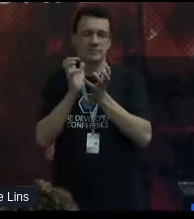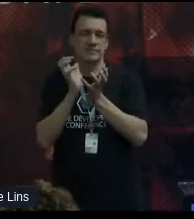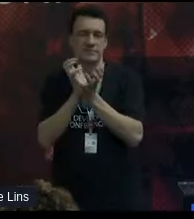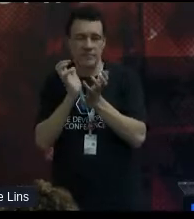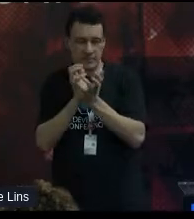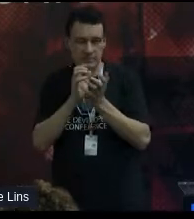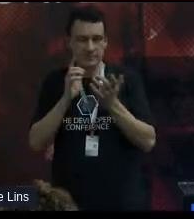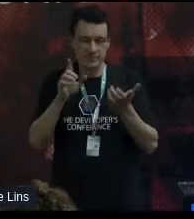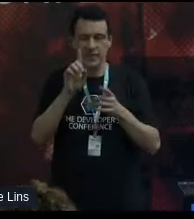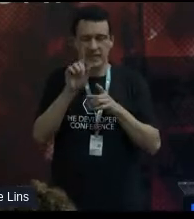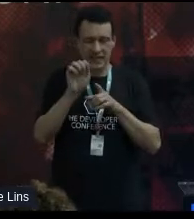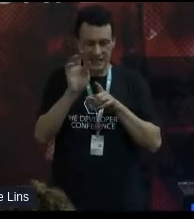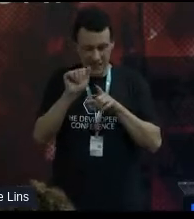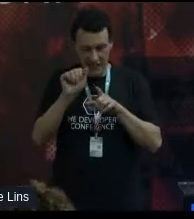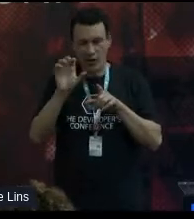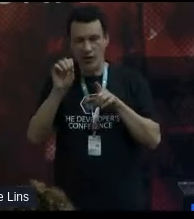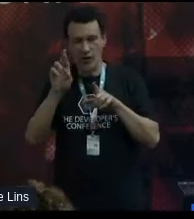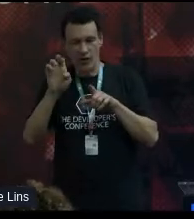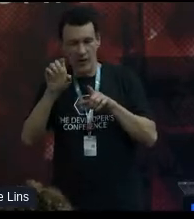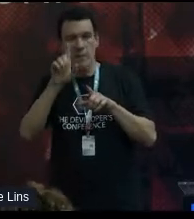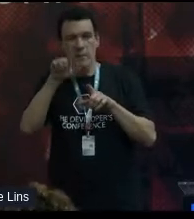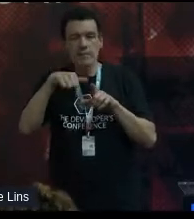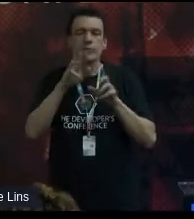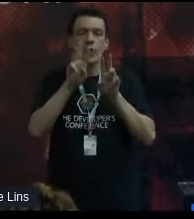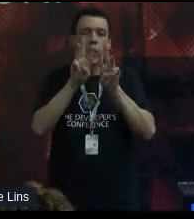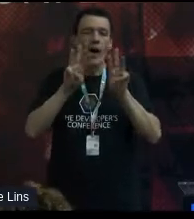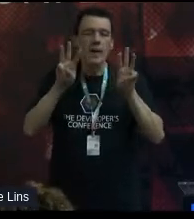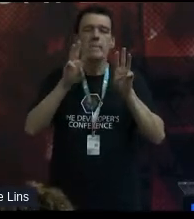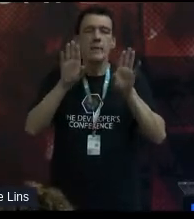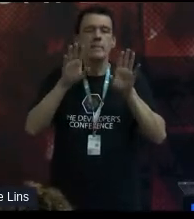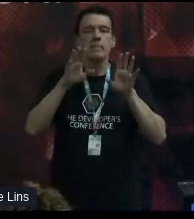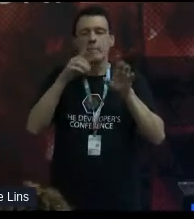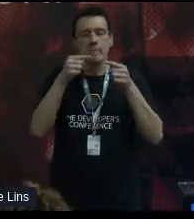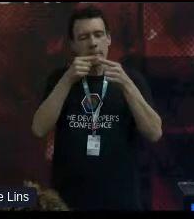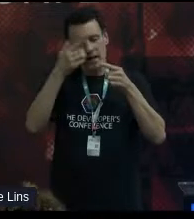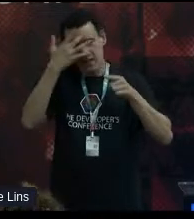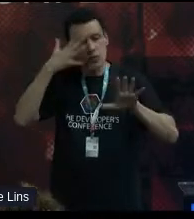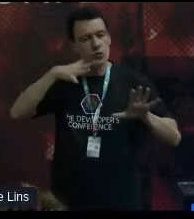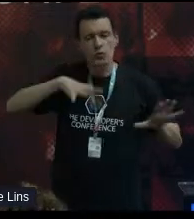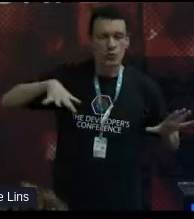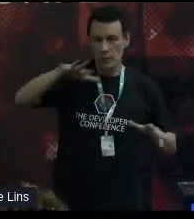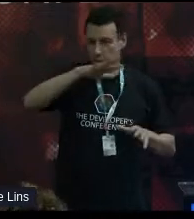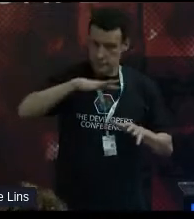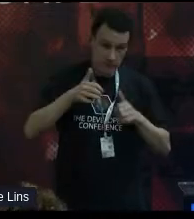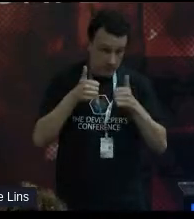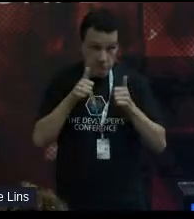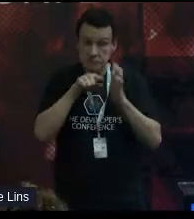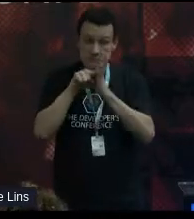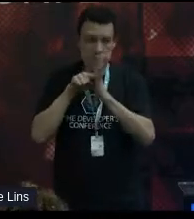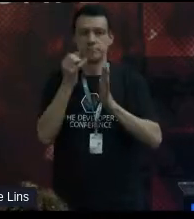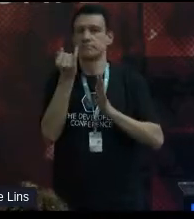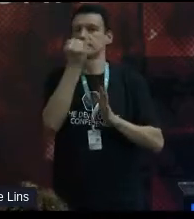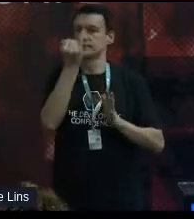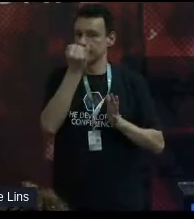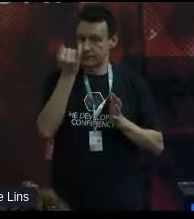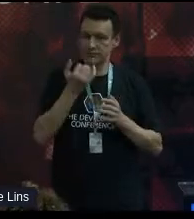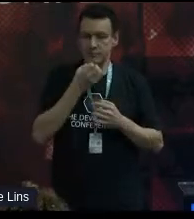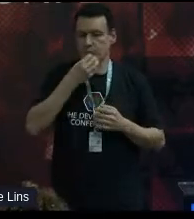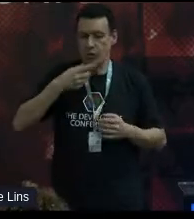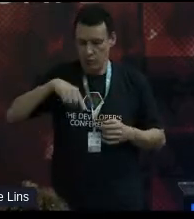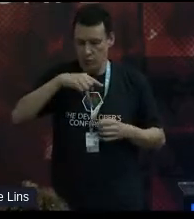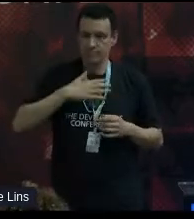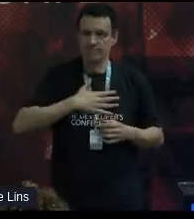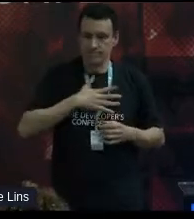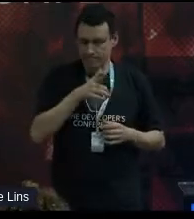Corp em parceria com o Movimento Web para Todos, né? Uma pesquisa de bastante valor aqui para gente. De acordo com